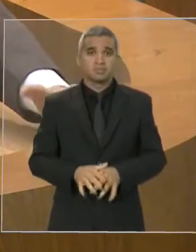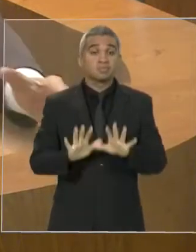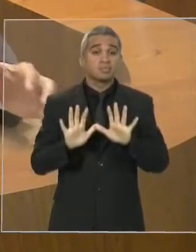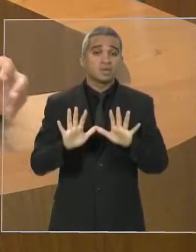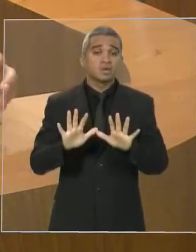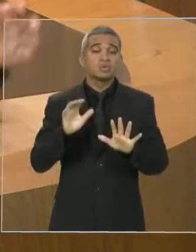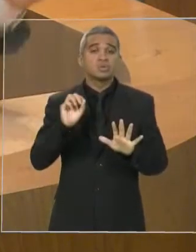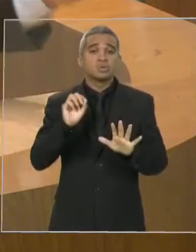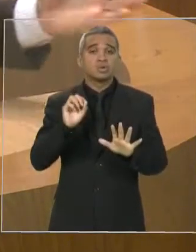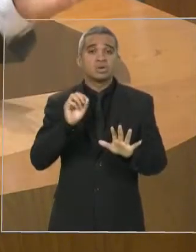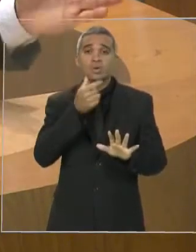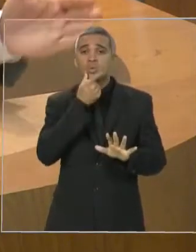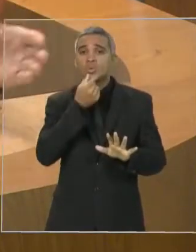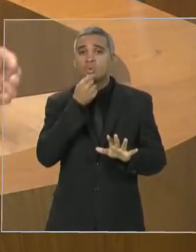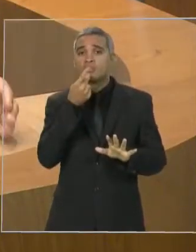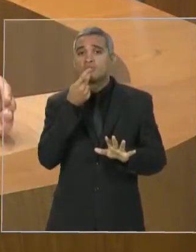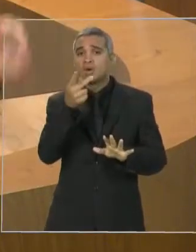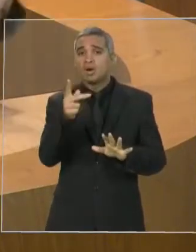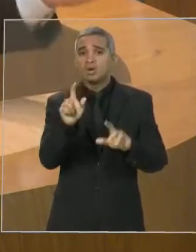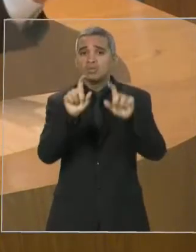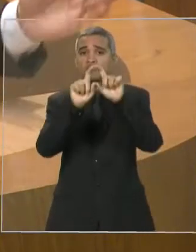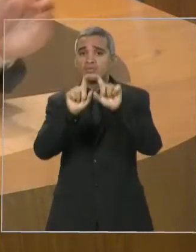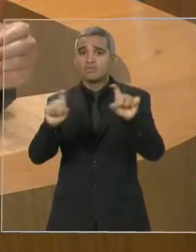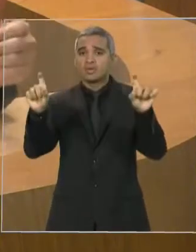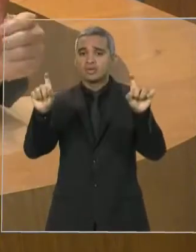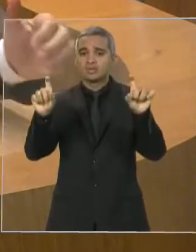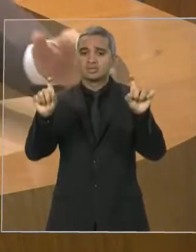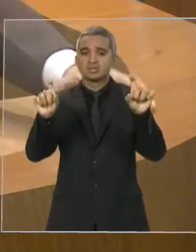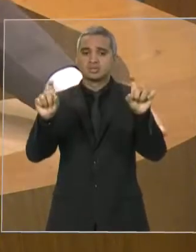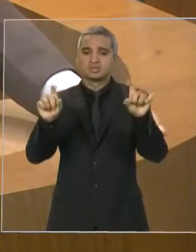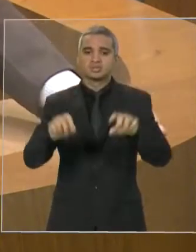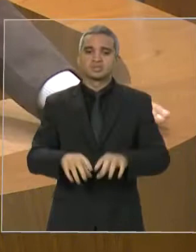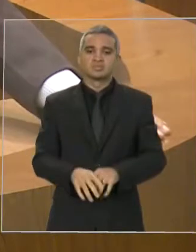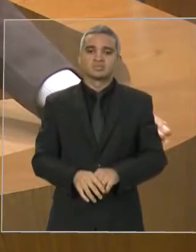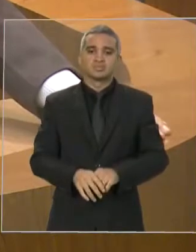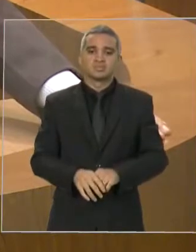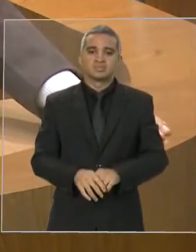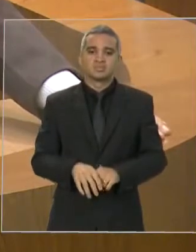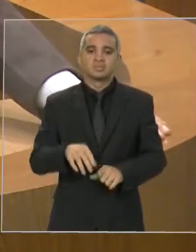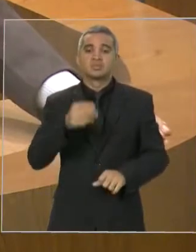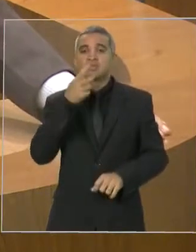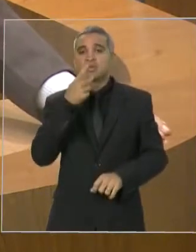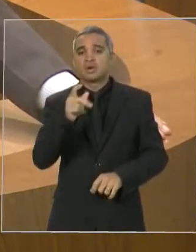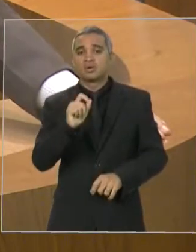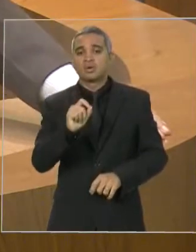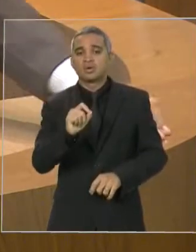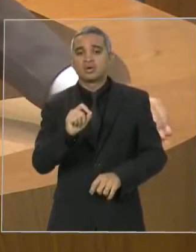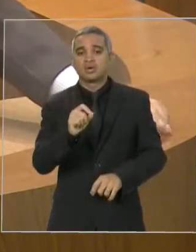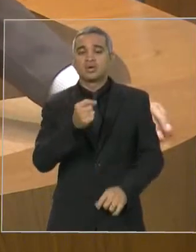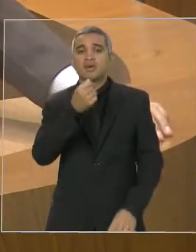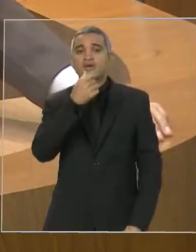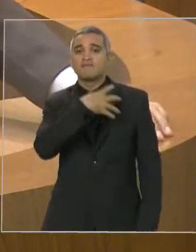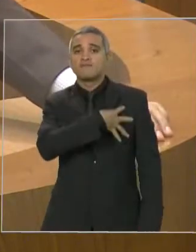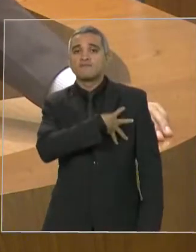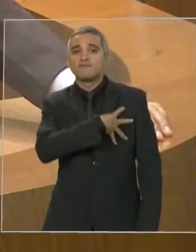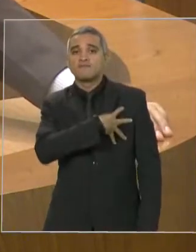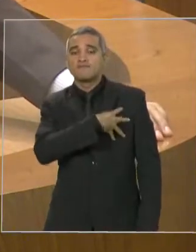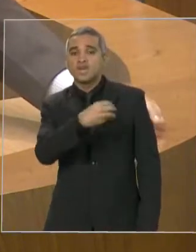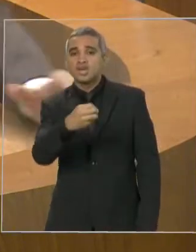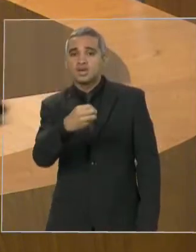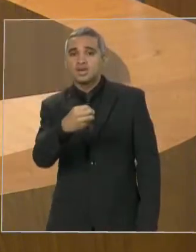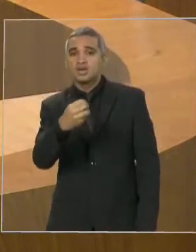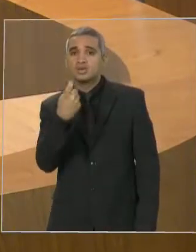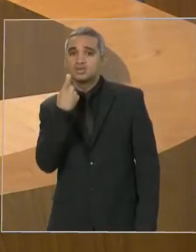adivinhando, porque quando estava no meio do pai e do filho, disse: filho de peixe, peixinho